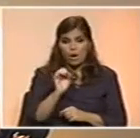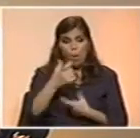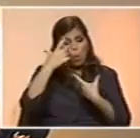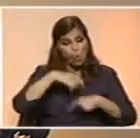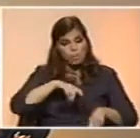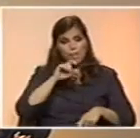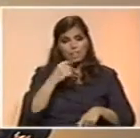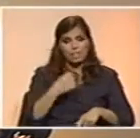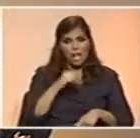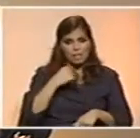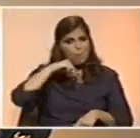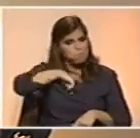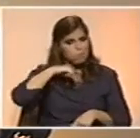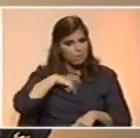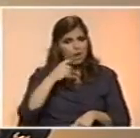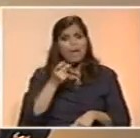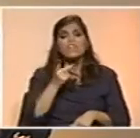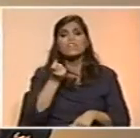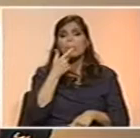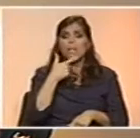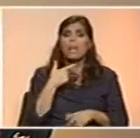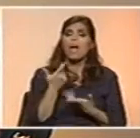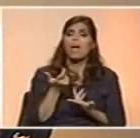ter um grande reservatório de vitamina B12,